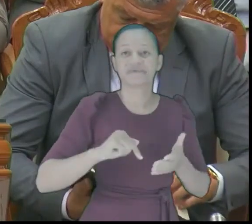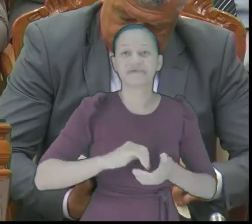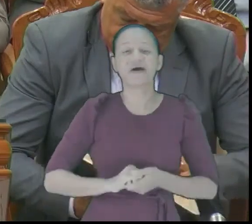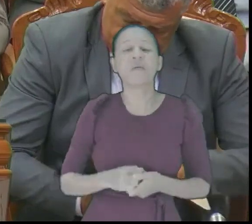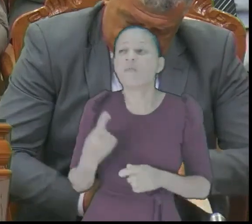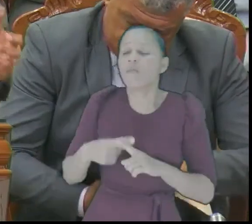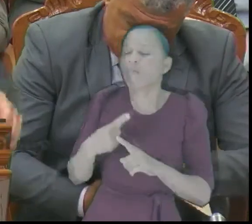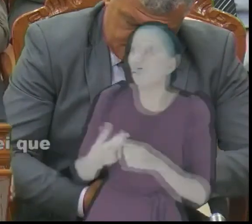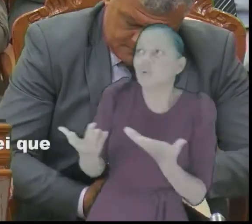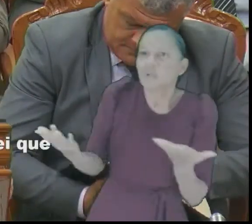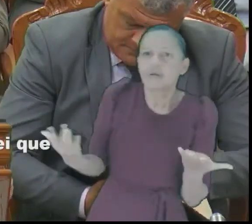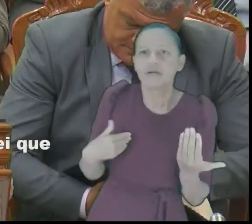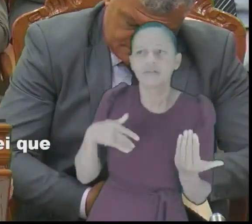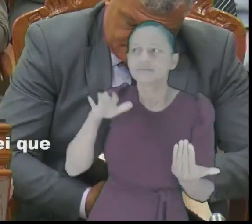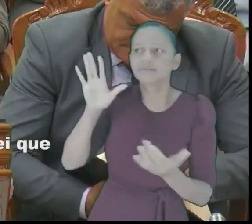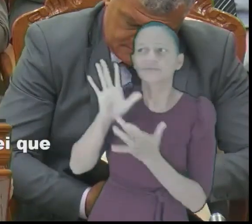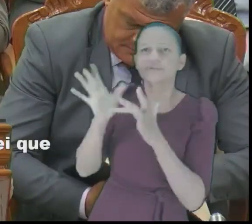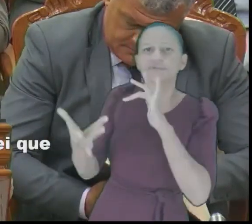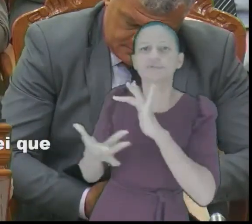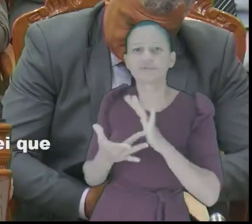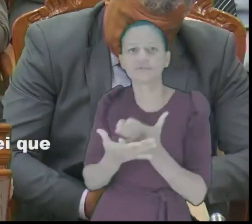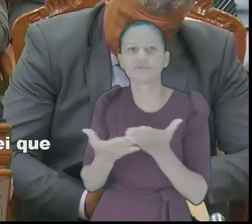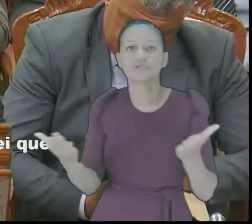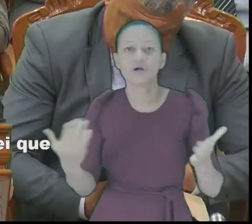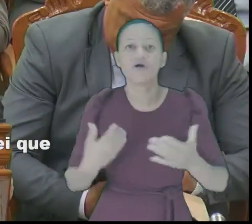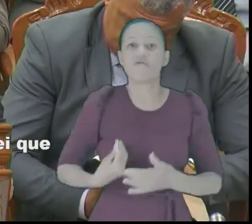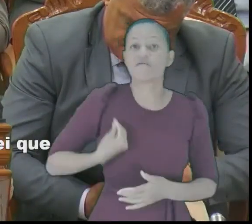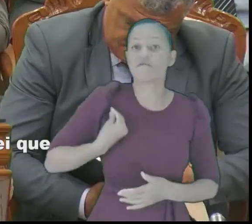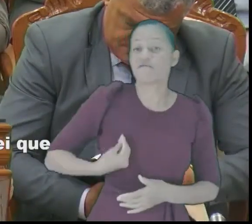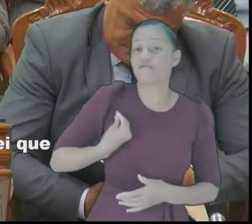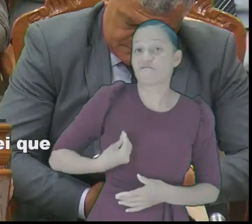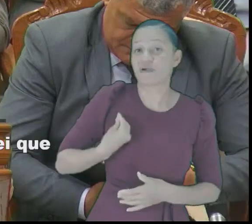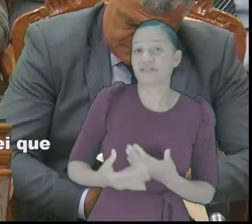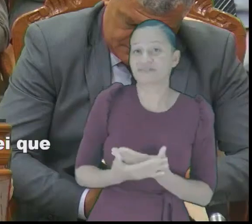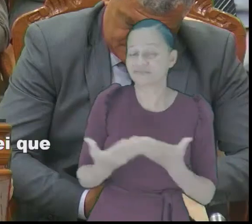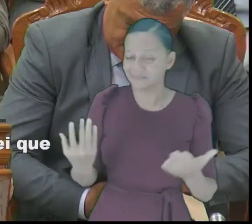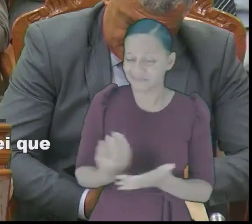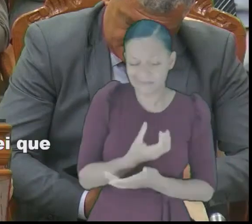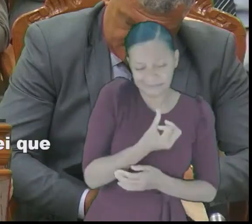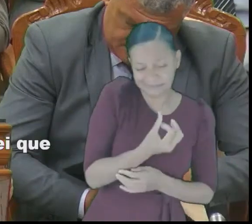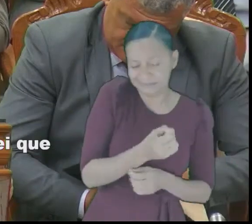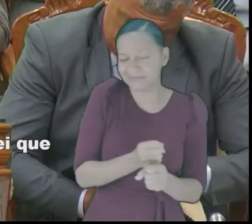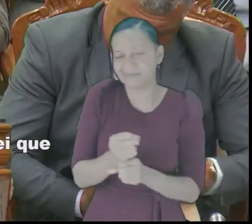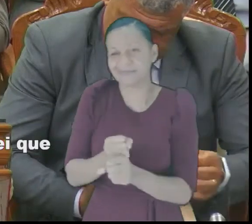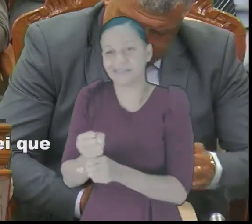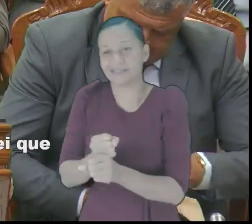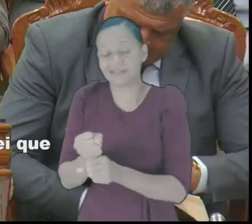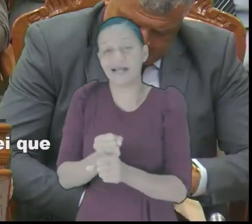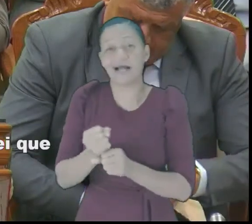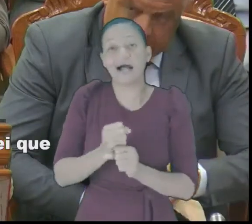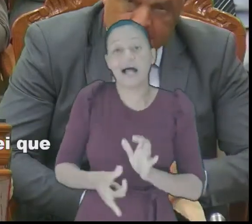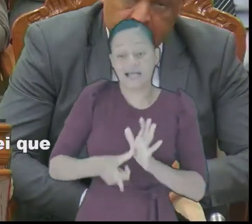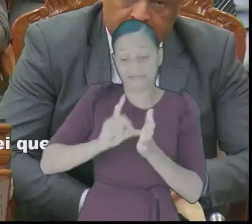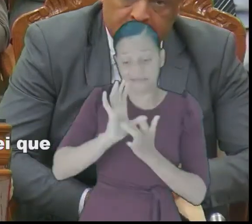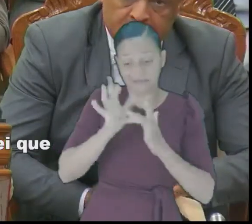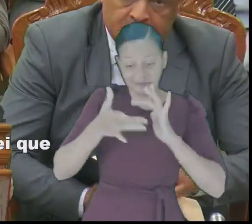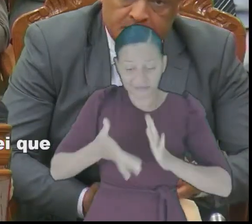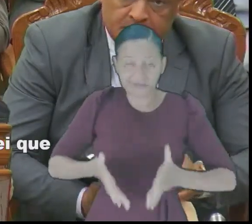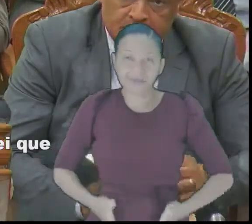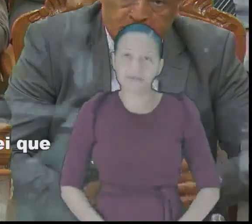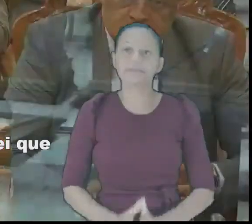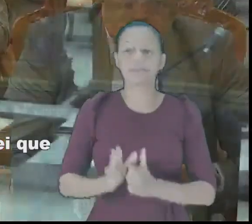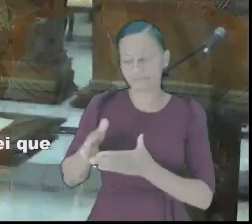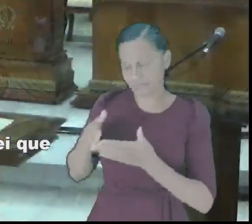por que Jesus chamou promessa do Pai? Ezequiel viveu 600 anos antes de Cristo, 600 anos. Leia